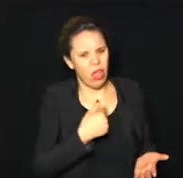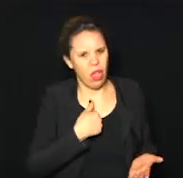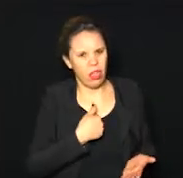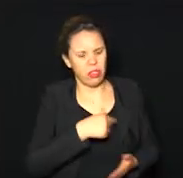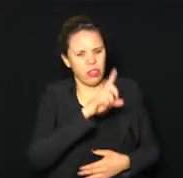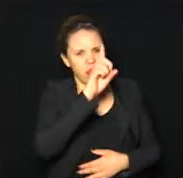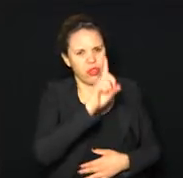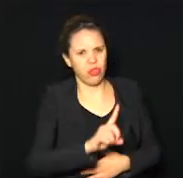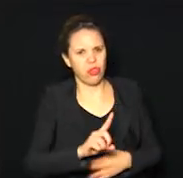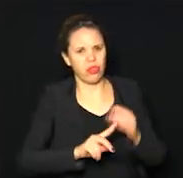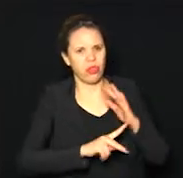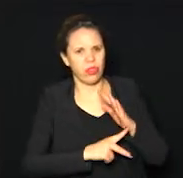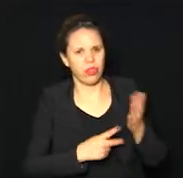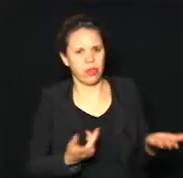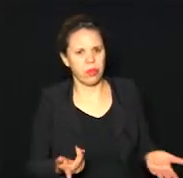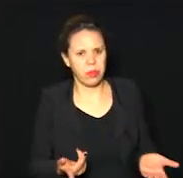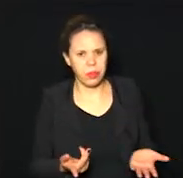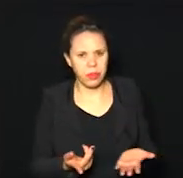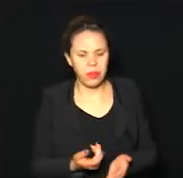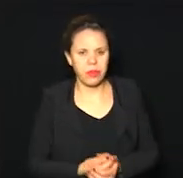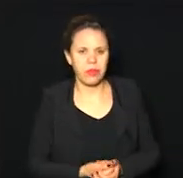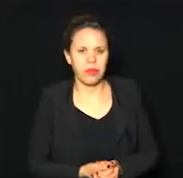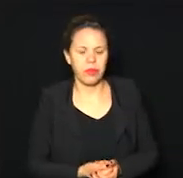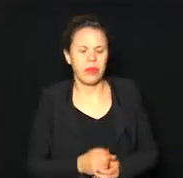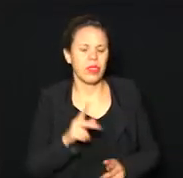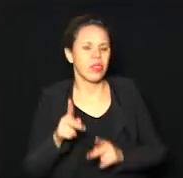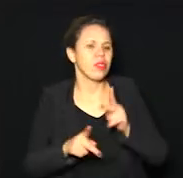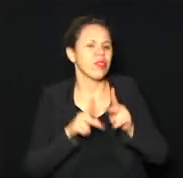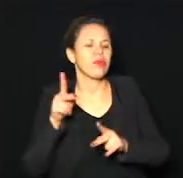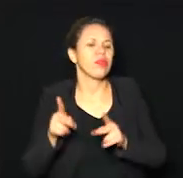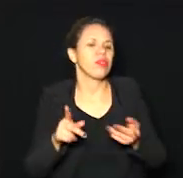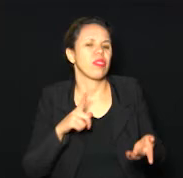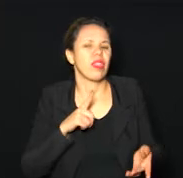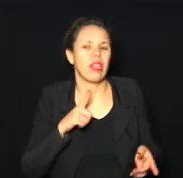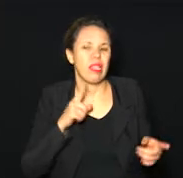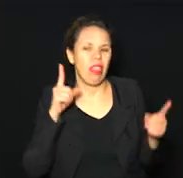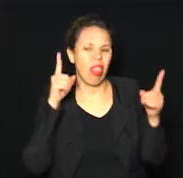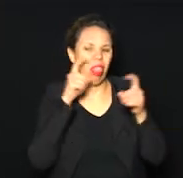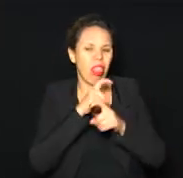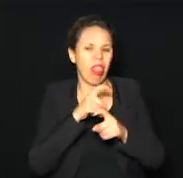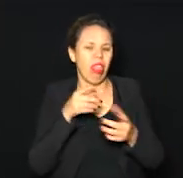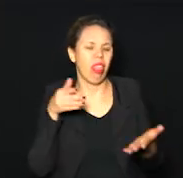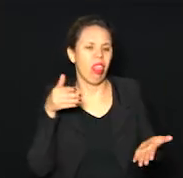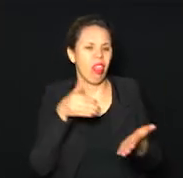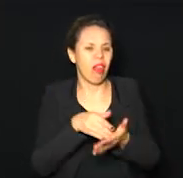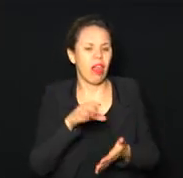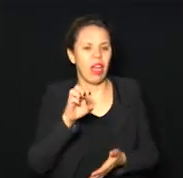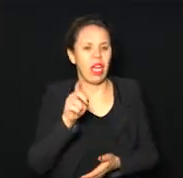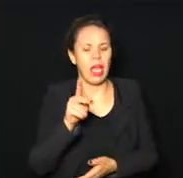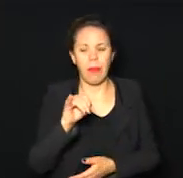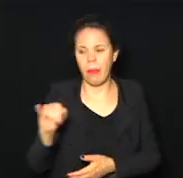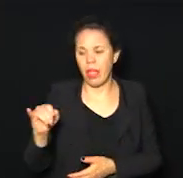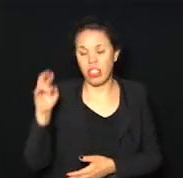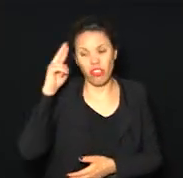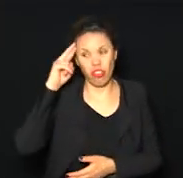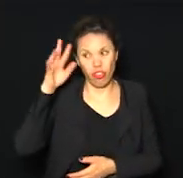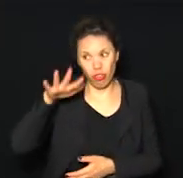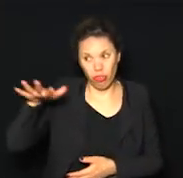diretora sindical, de pessoas tendo essa dificuldade de acessar o EPI e a